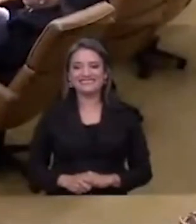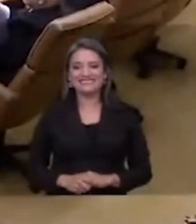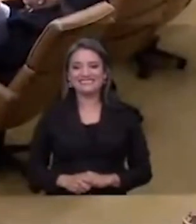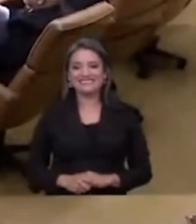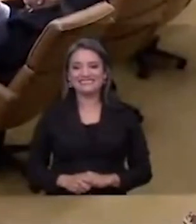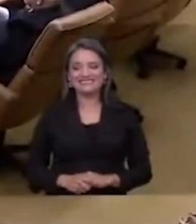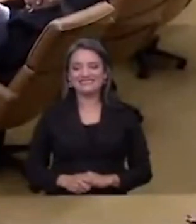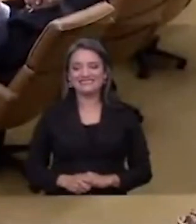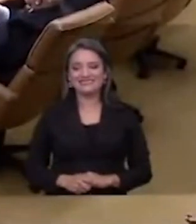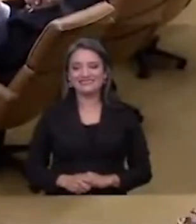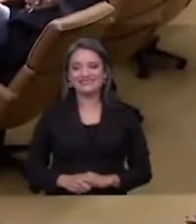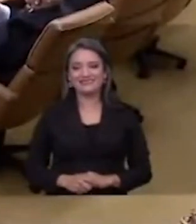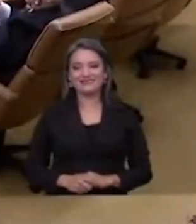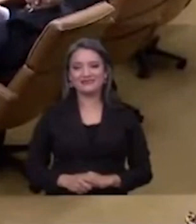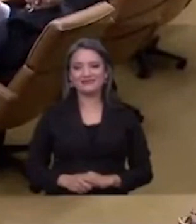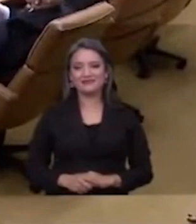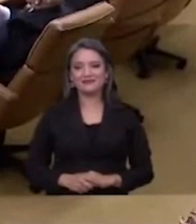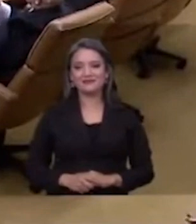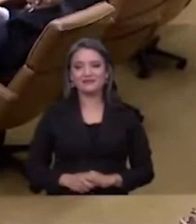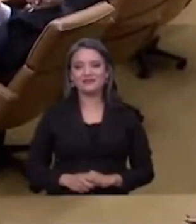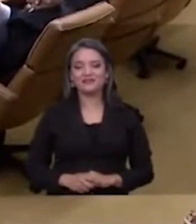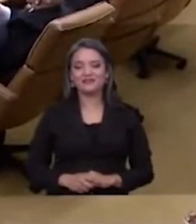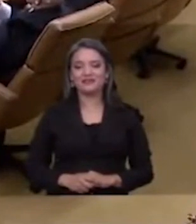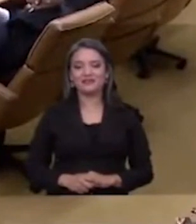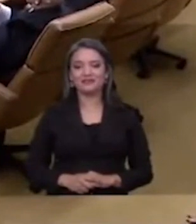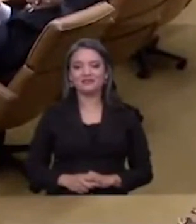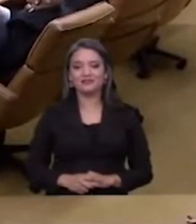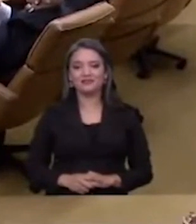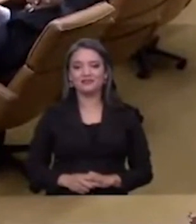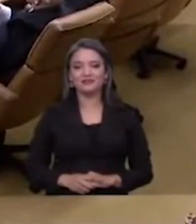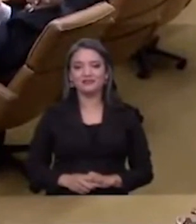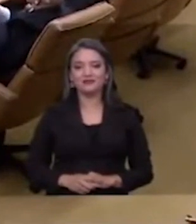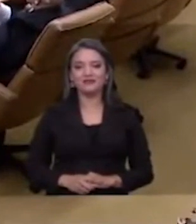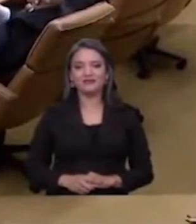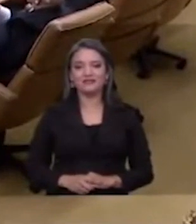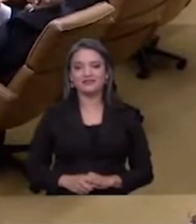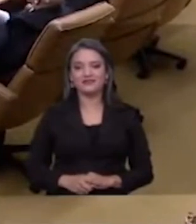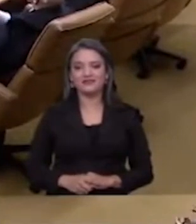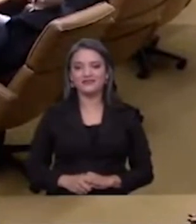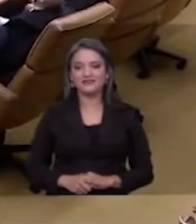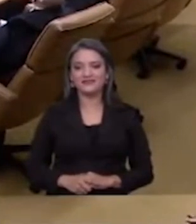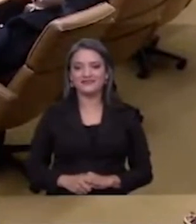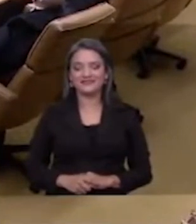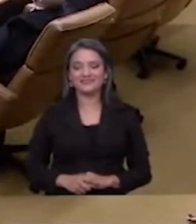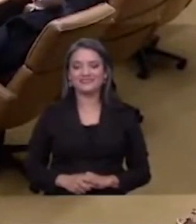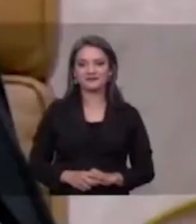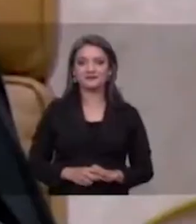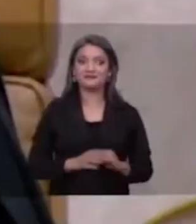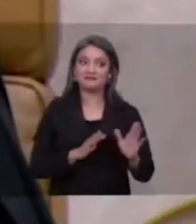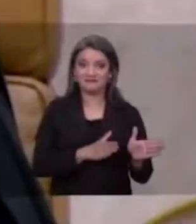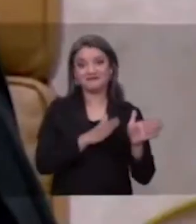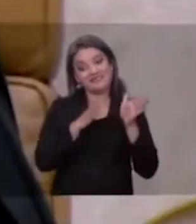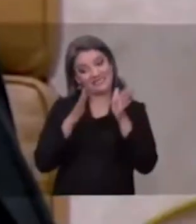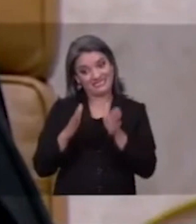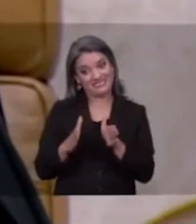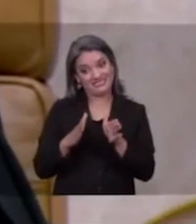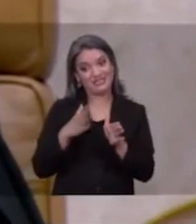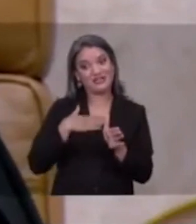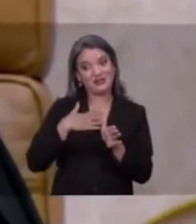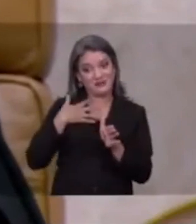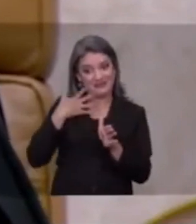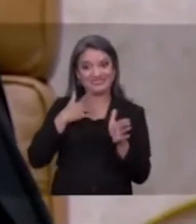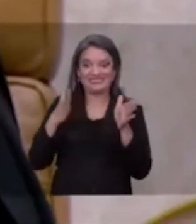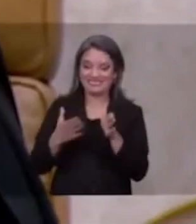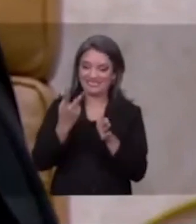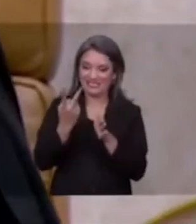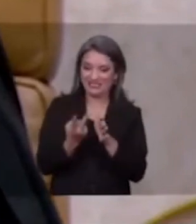completa 75 anos em 2 de outubro o presidente Lula e o ex-presidente sarnei foram à cerimônia Barroso disse no discurso